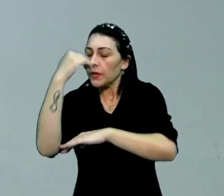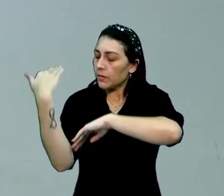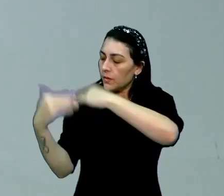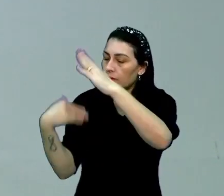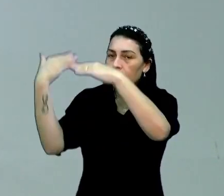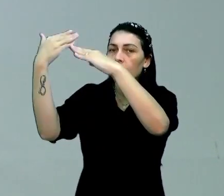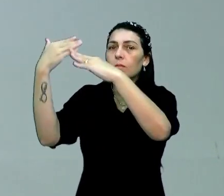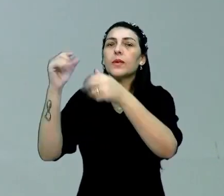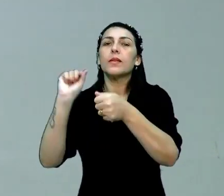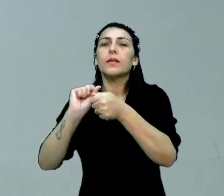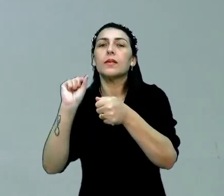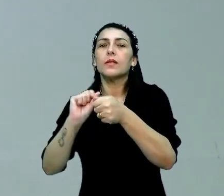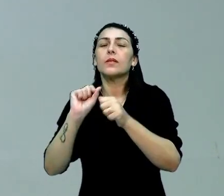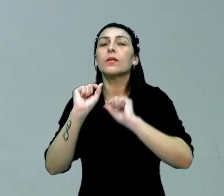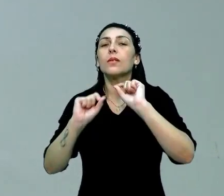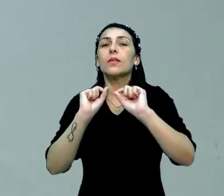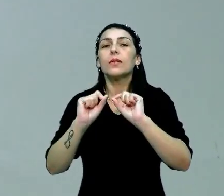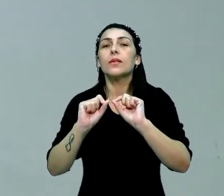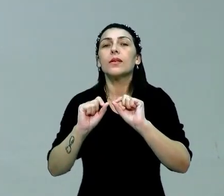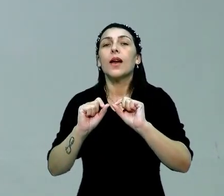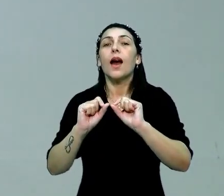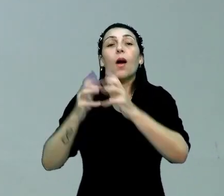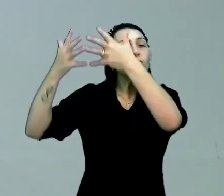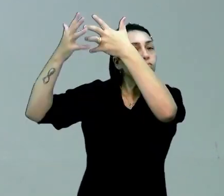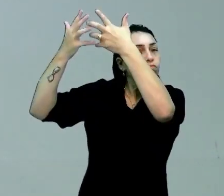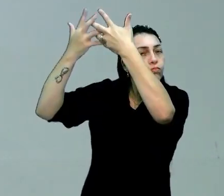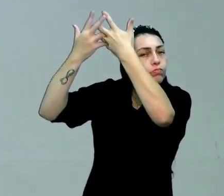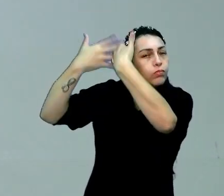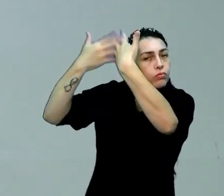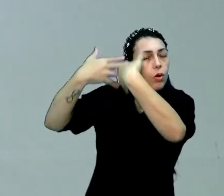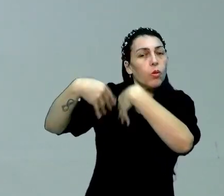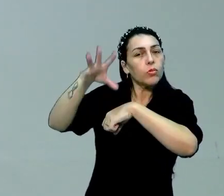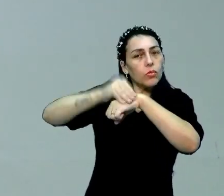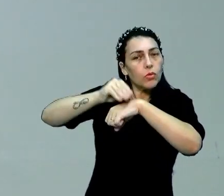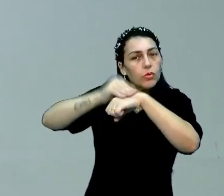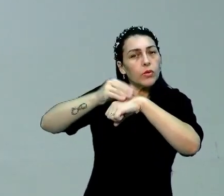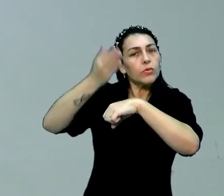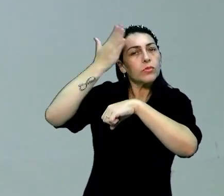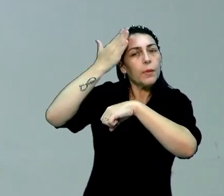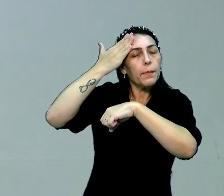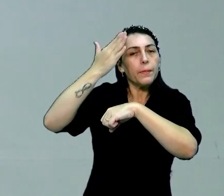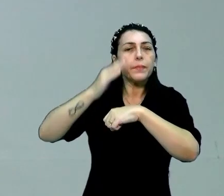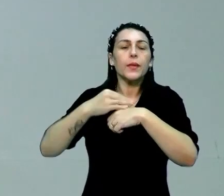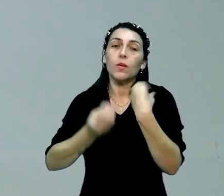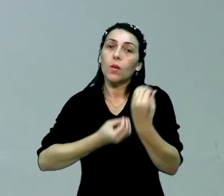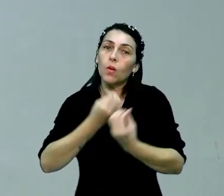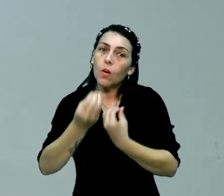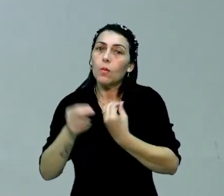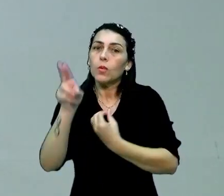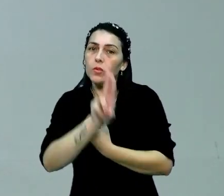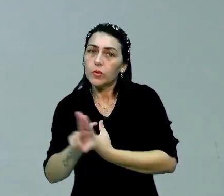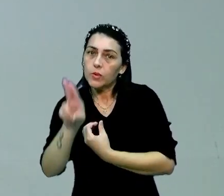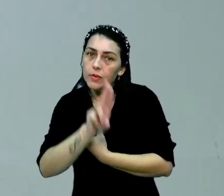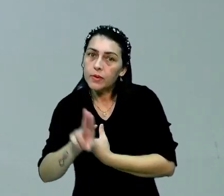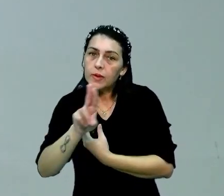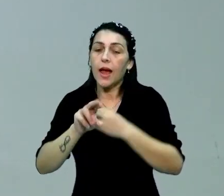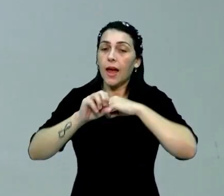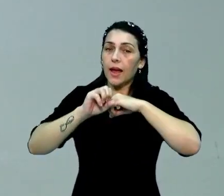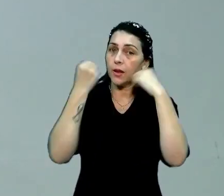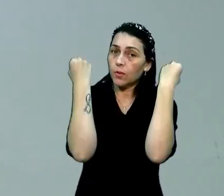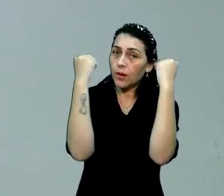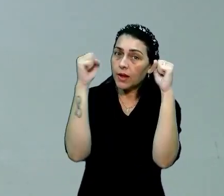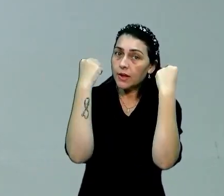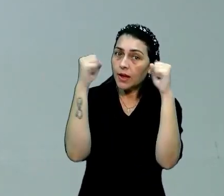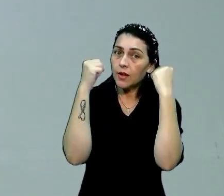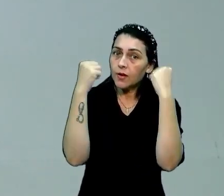desenvolvimento, é o que nos direciona no aspecto cognitivo, do nosso conhecimento, do nosso saber. como é que eu utilizo a educação física